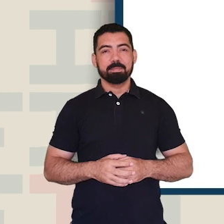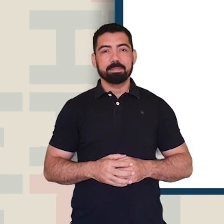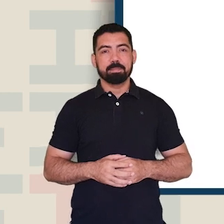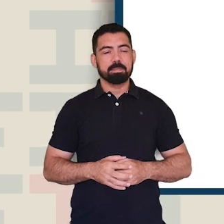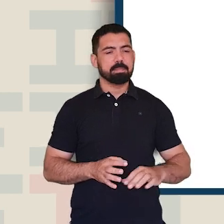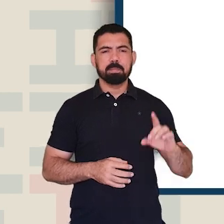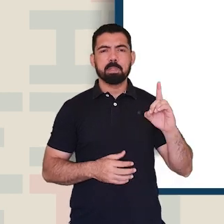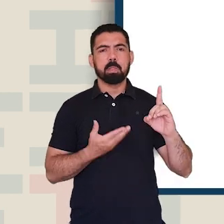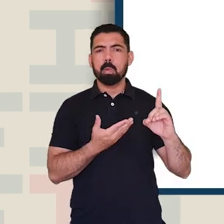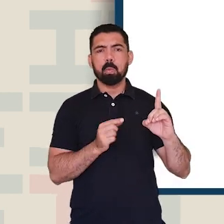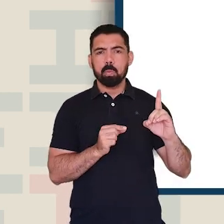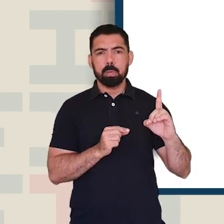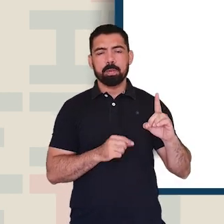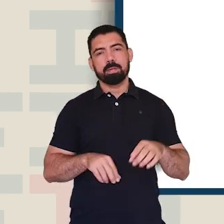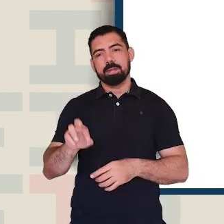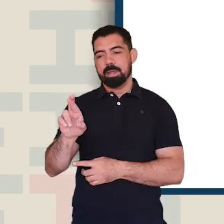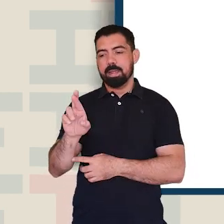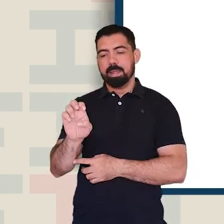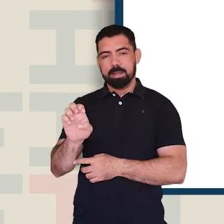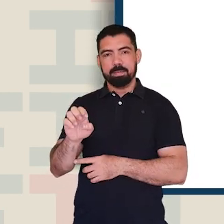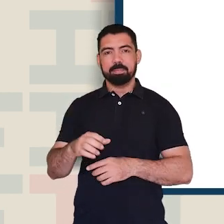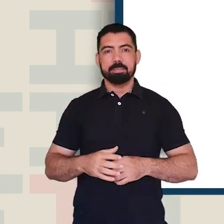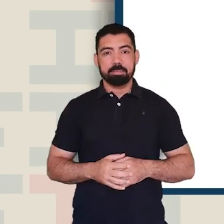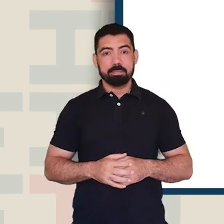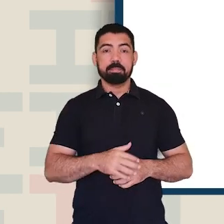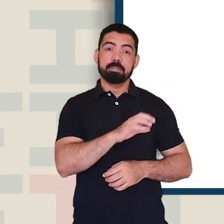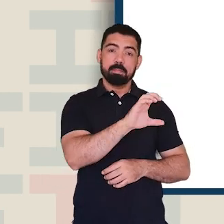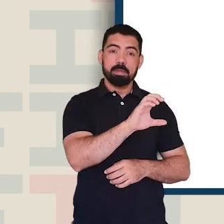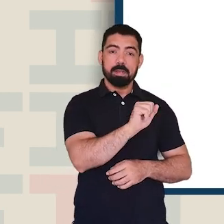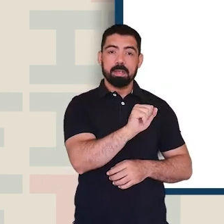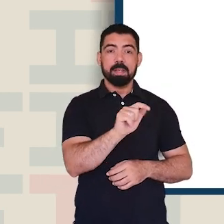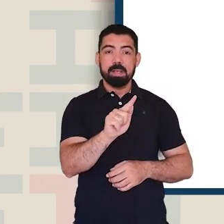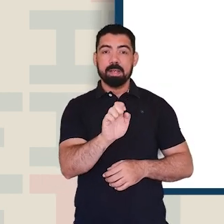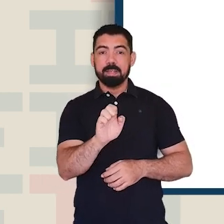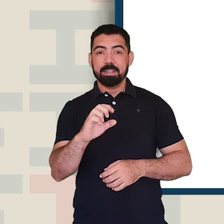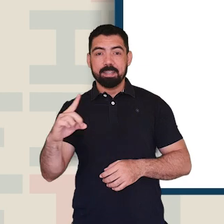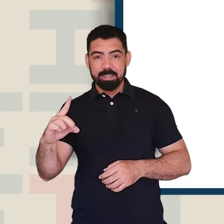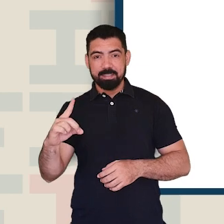D é o Ré. Então, o CAGED.